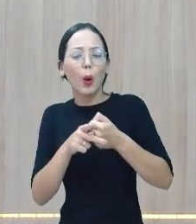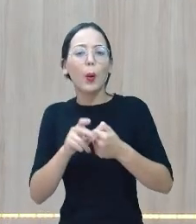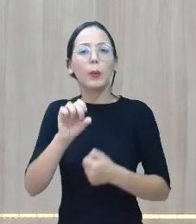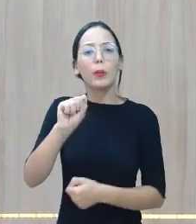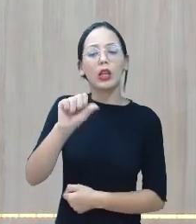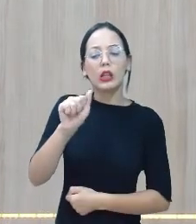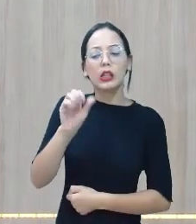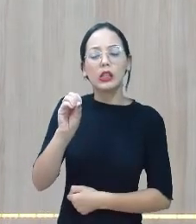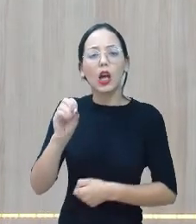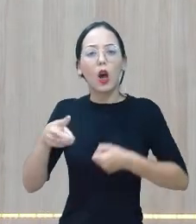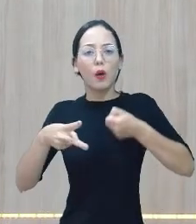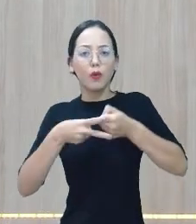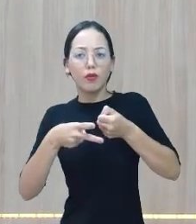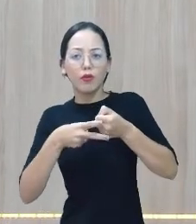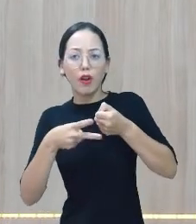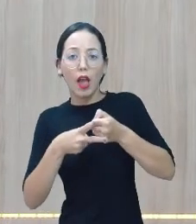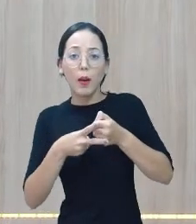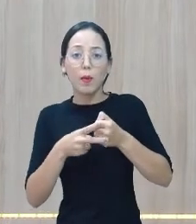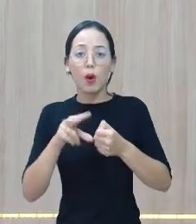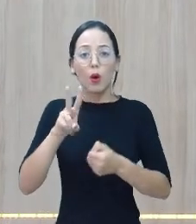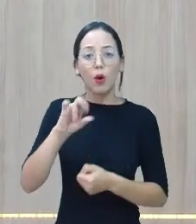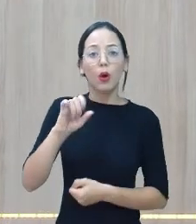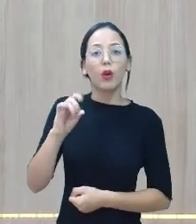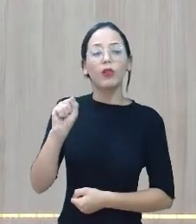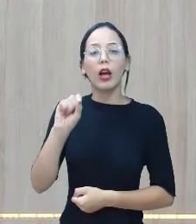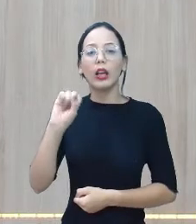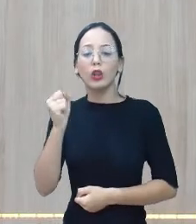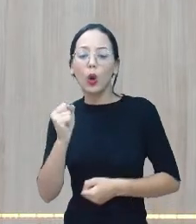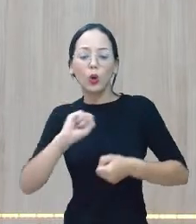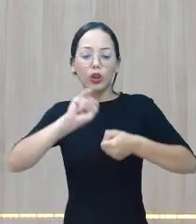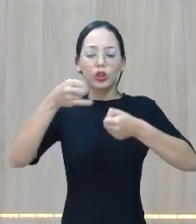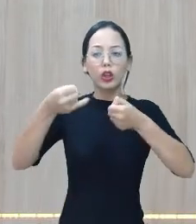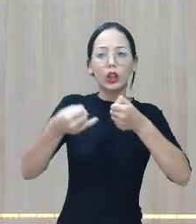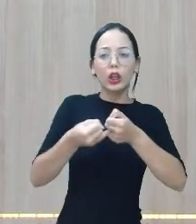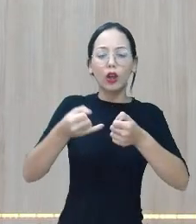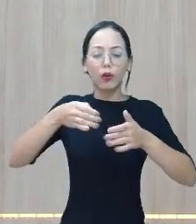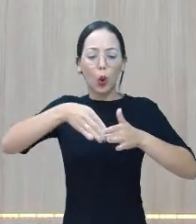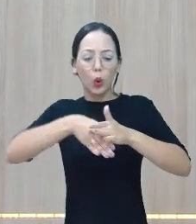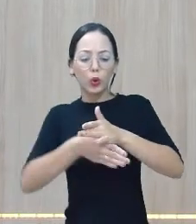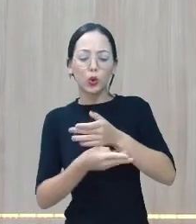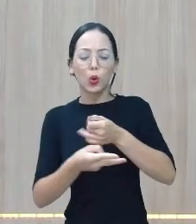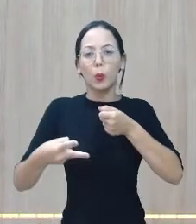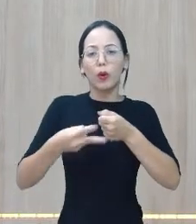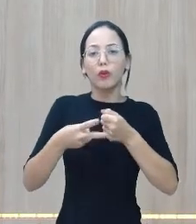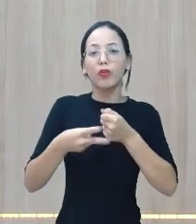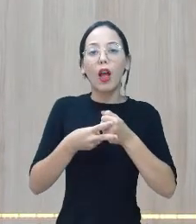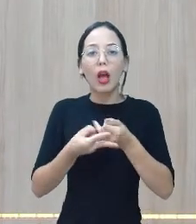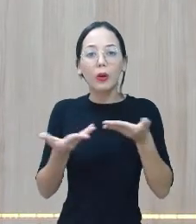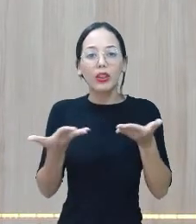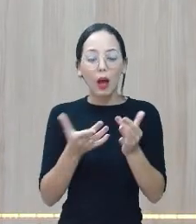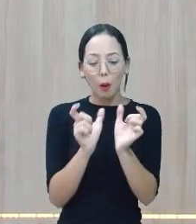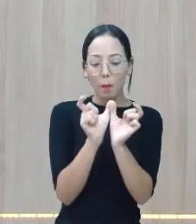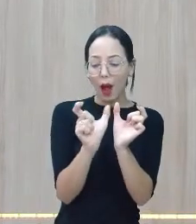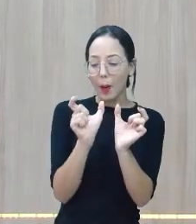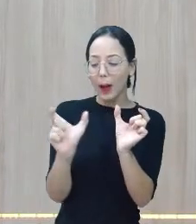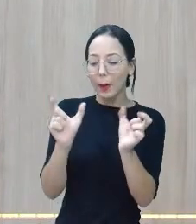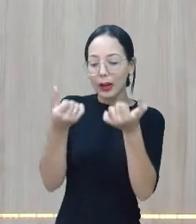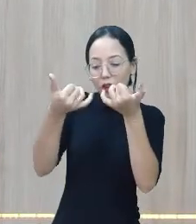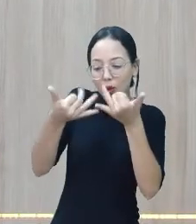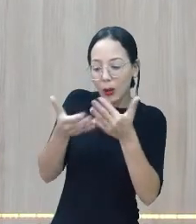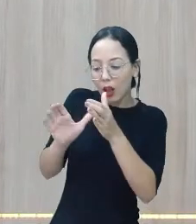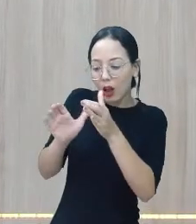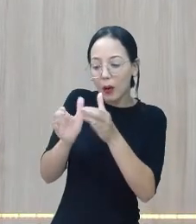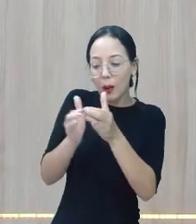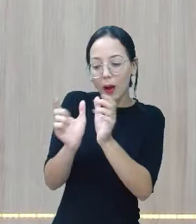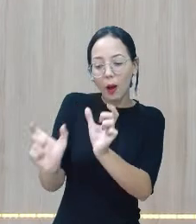São é verbos, vaidosos, adjetivo, costumam verbo. Saímos, não é? Explicando cada